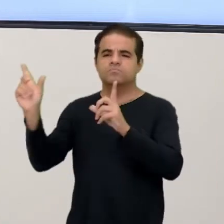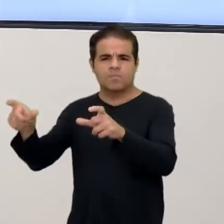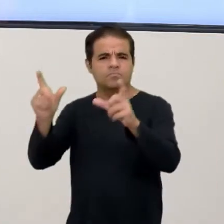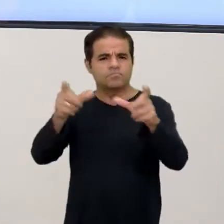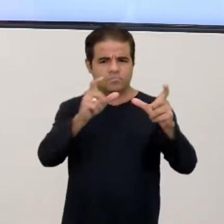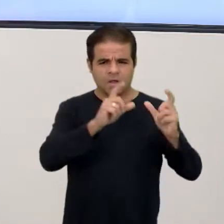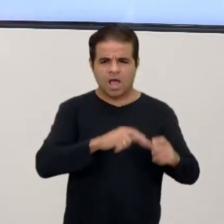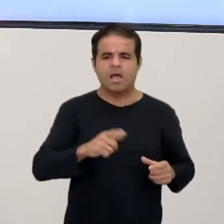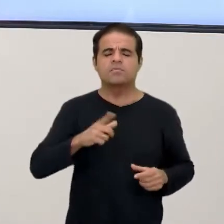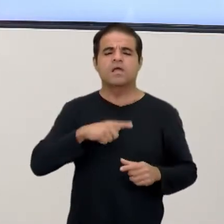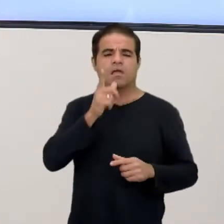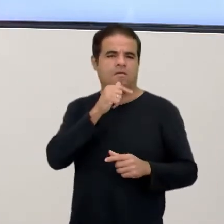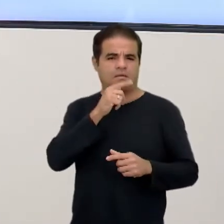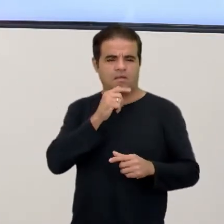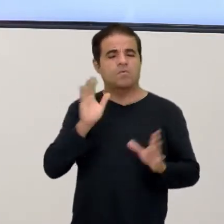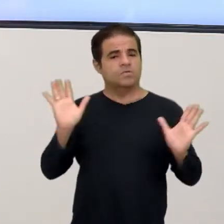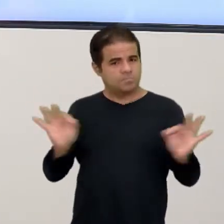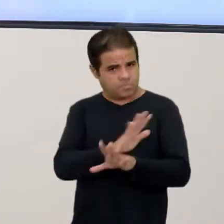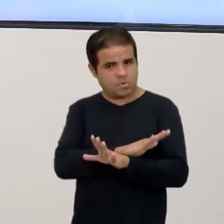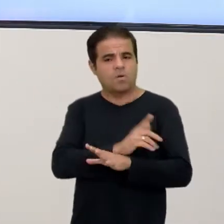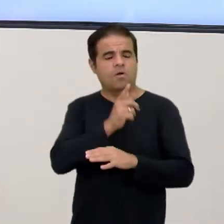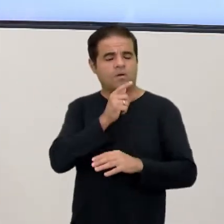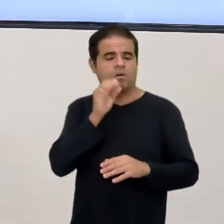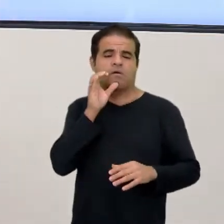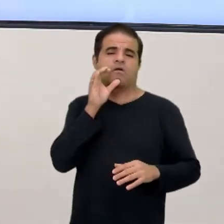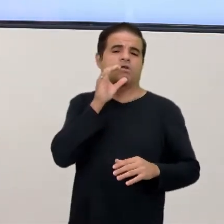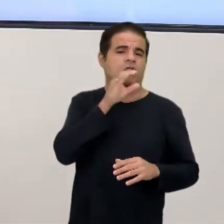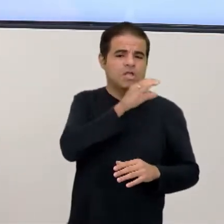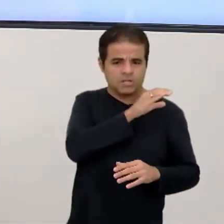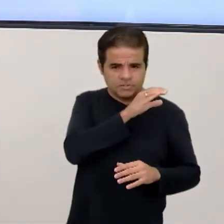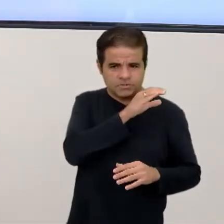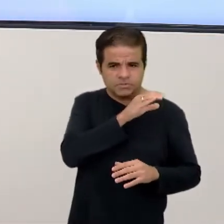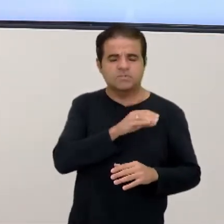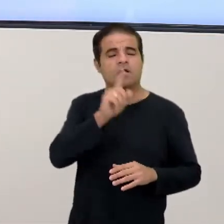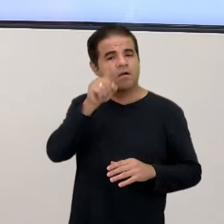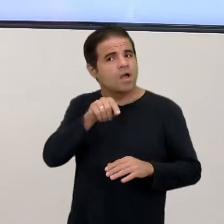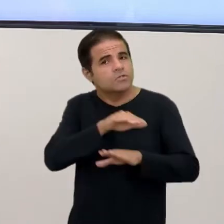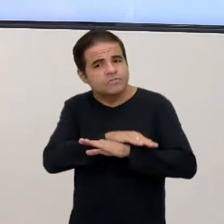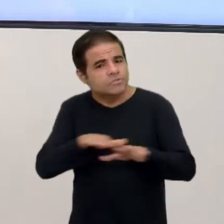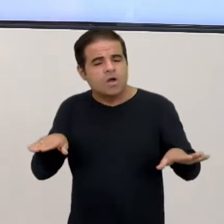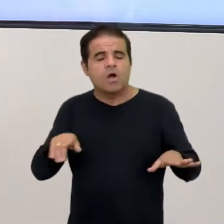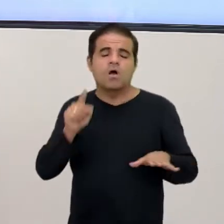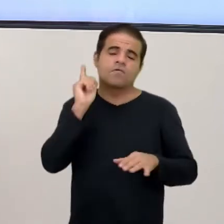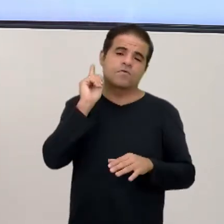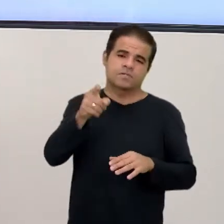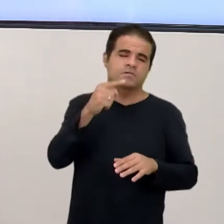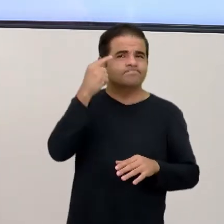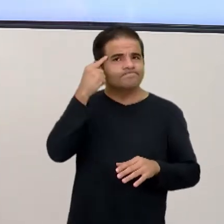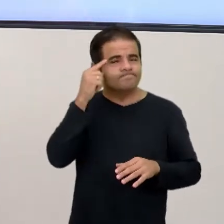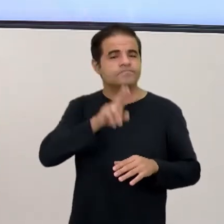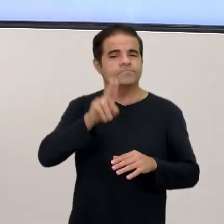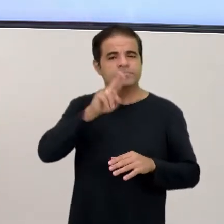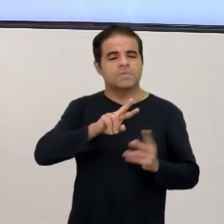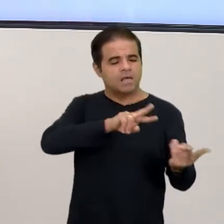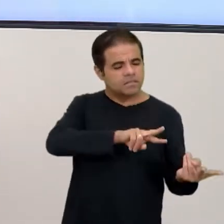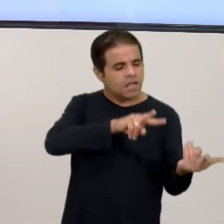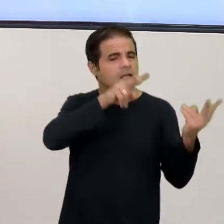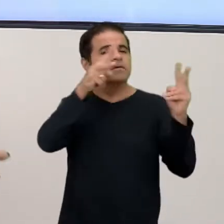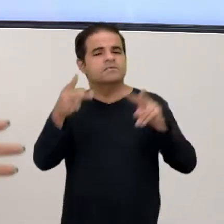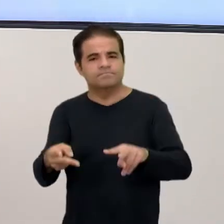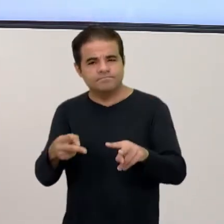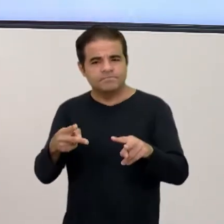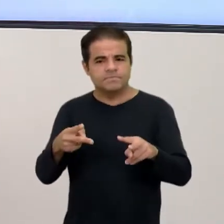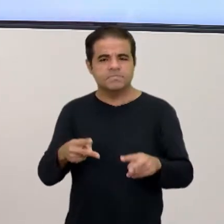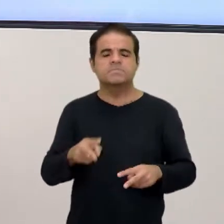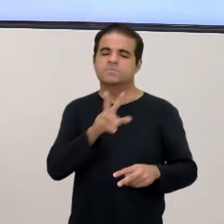ele já tem a água na forma líquida quente também, então seria só uma questão de você usar essa transferência, né? Então, a